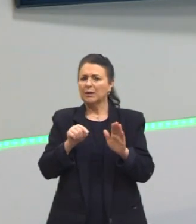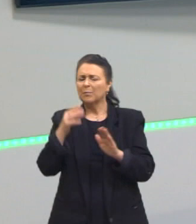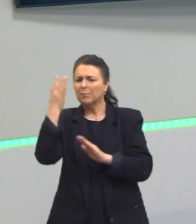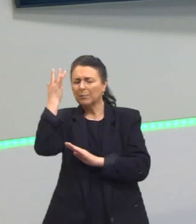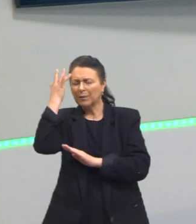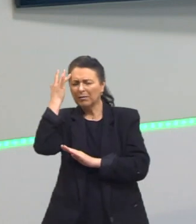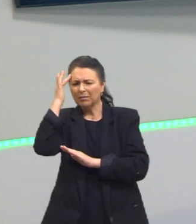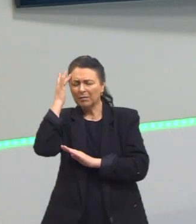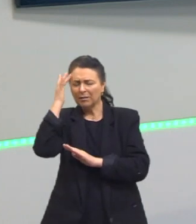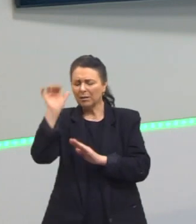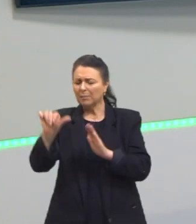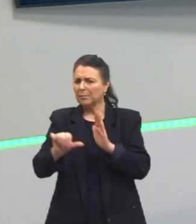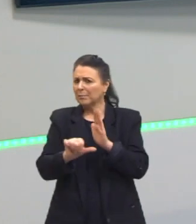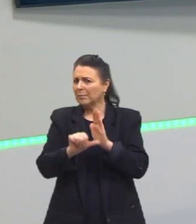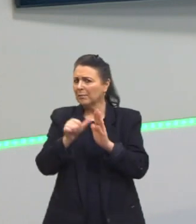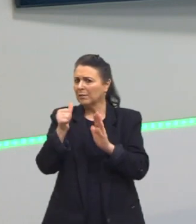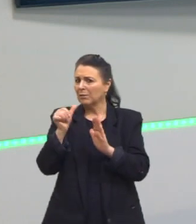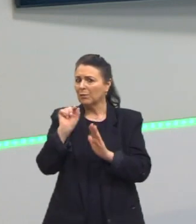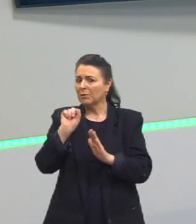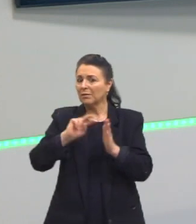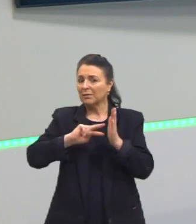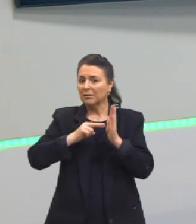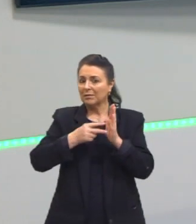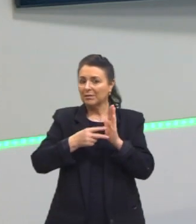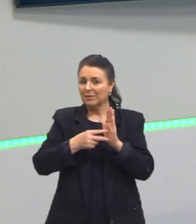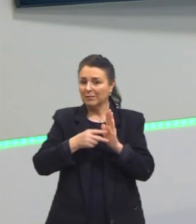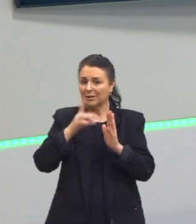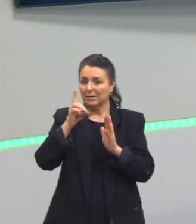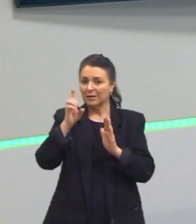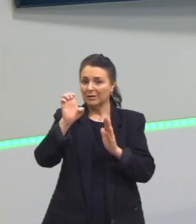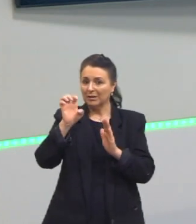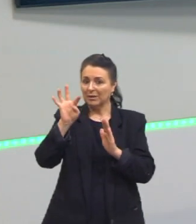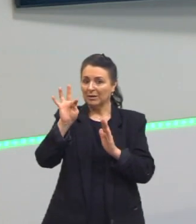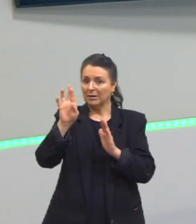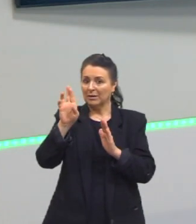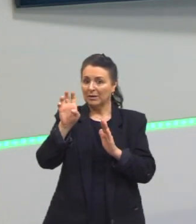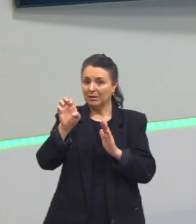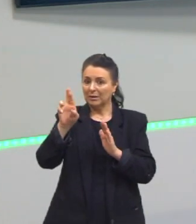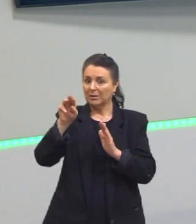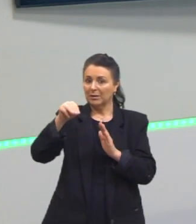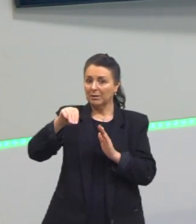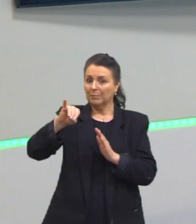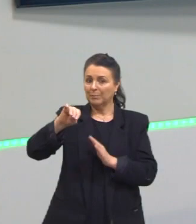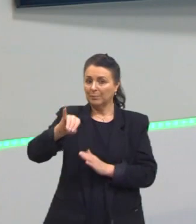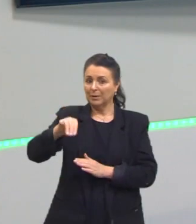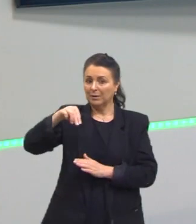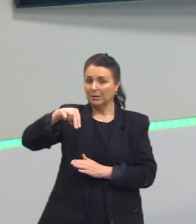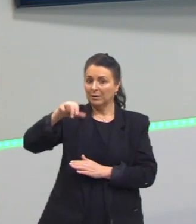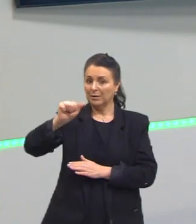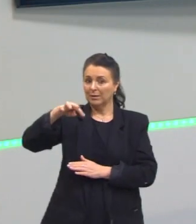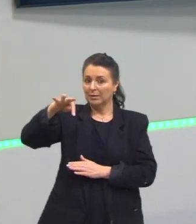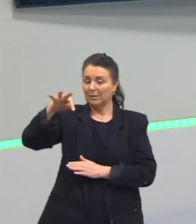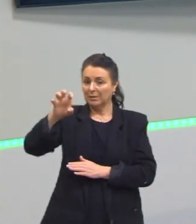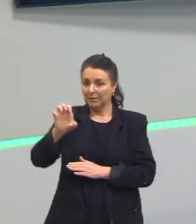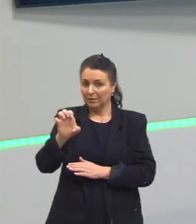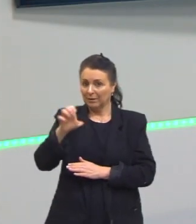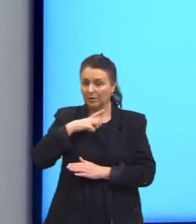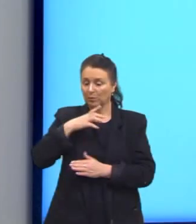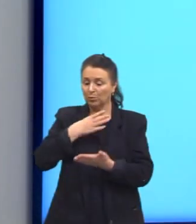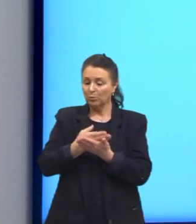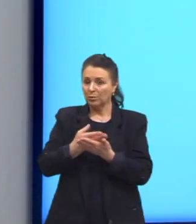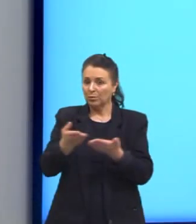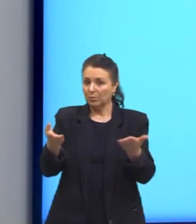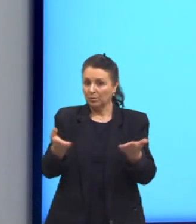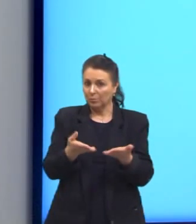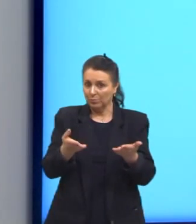entender também um pouco melhor, né, do que são os determinantes, como é que chegou nesse formato que a gente estuda hoje. Nós